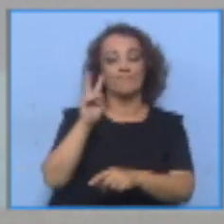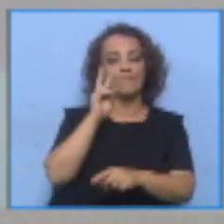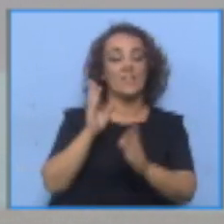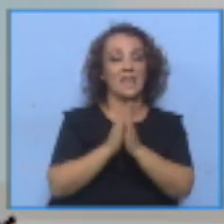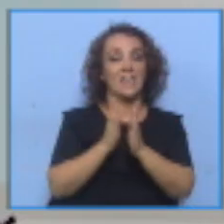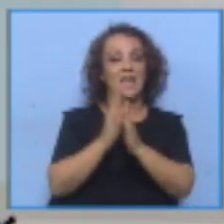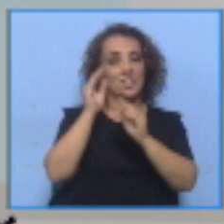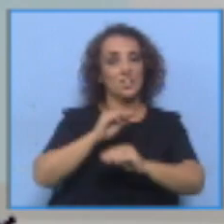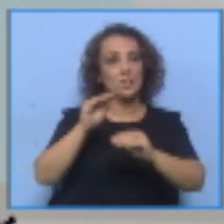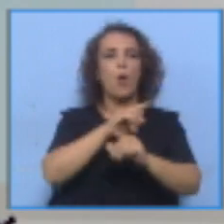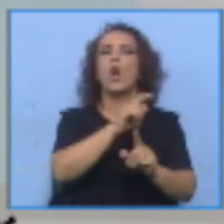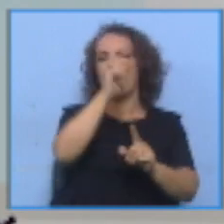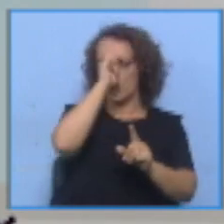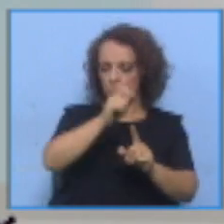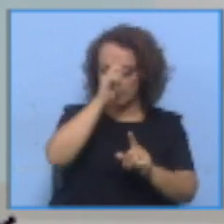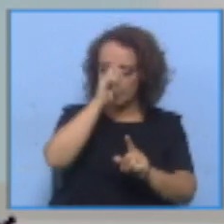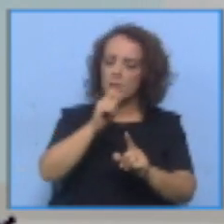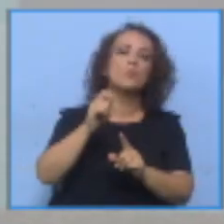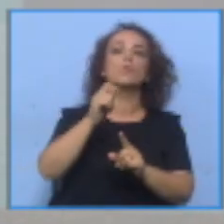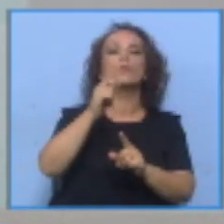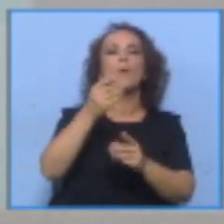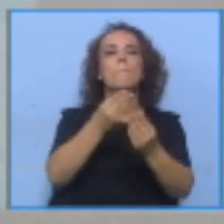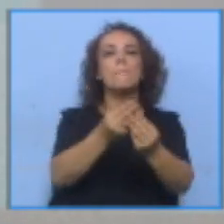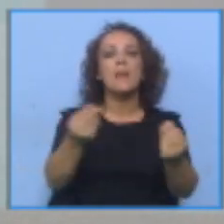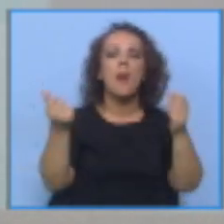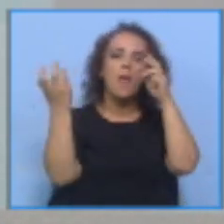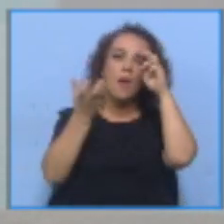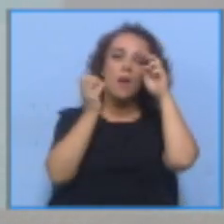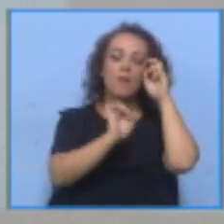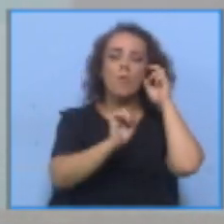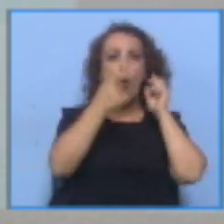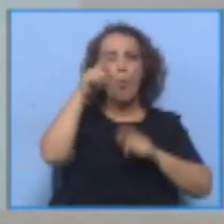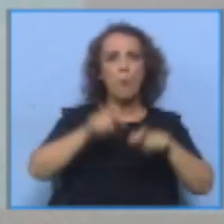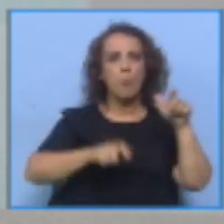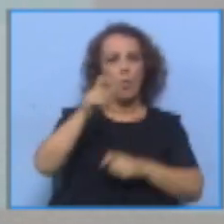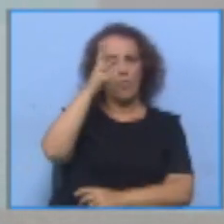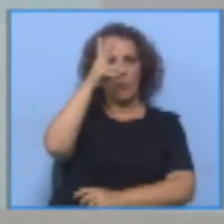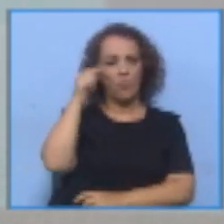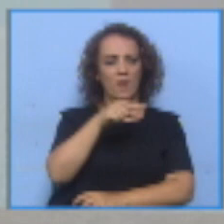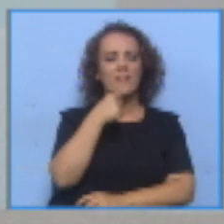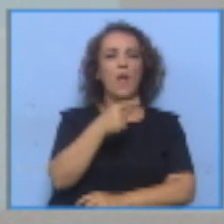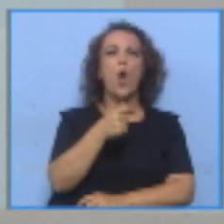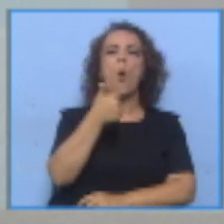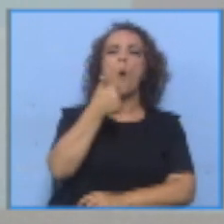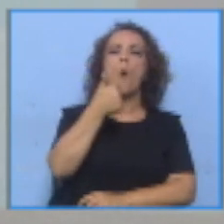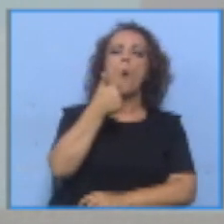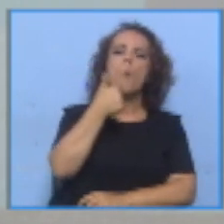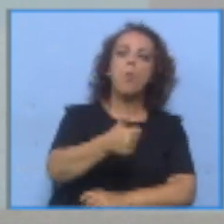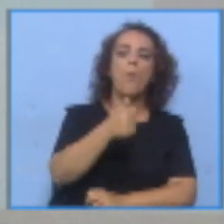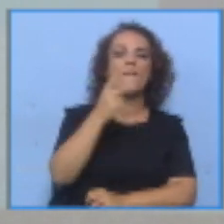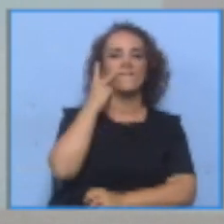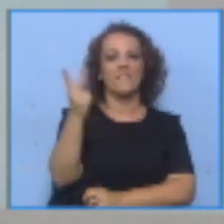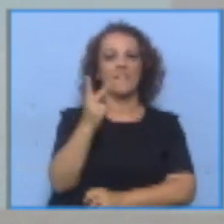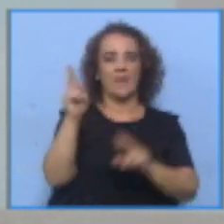Respeitando o modo de ser e de viver. Respeitando o modo de ser essencial. Os povos indígenas, eles falam de um bom viver ou bem viver, que é